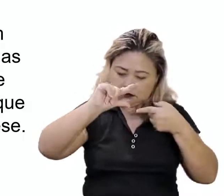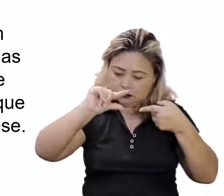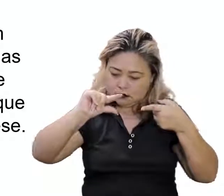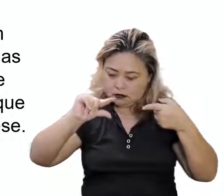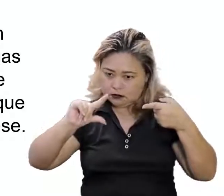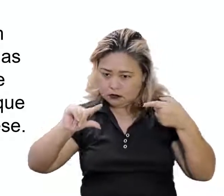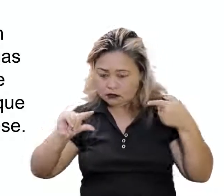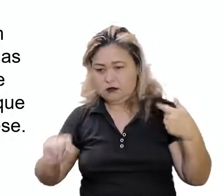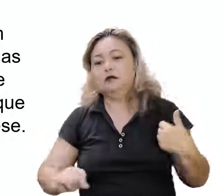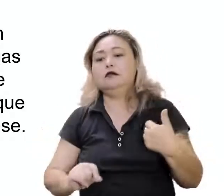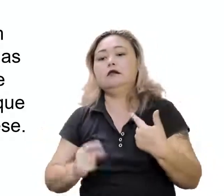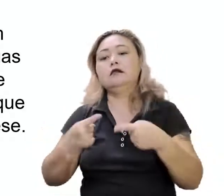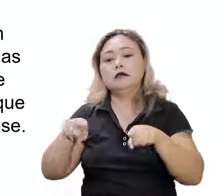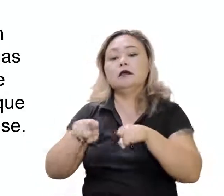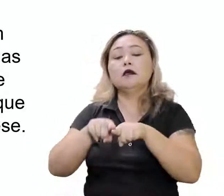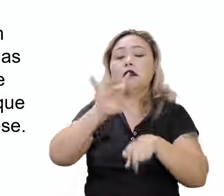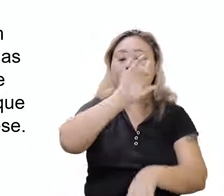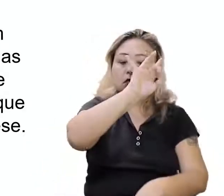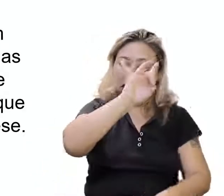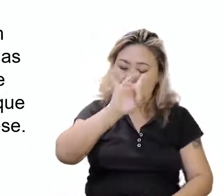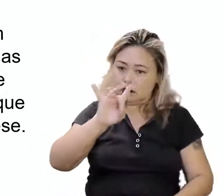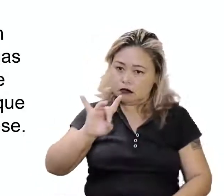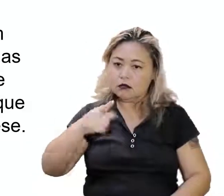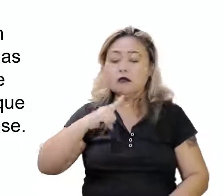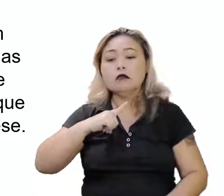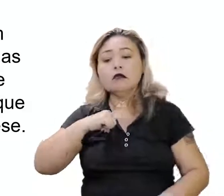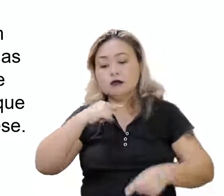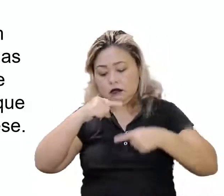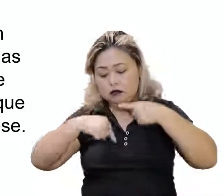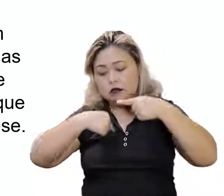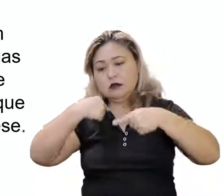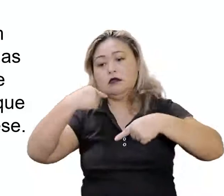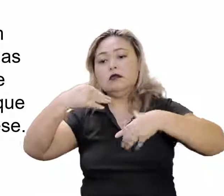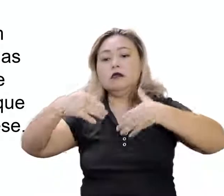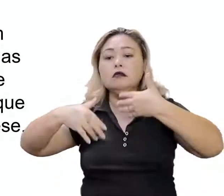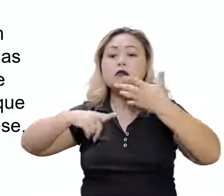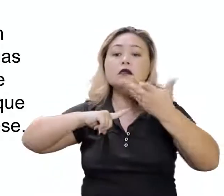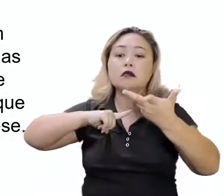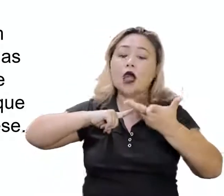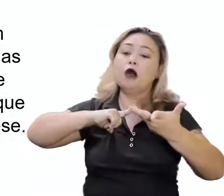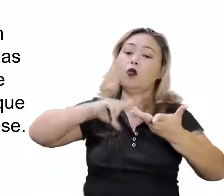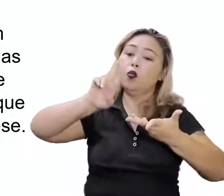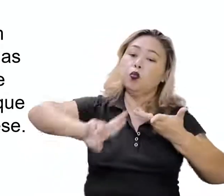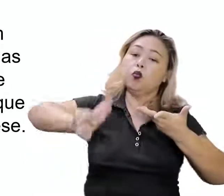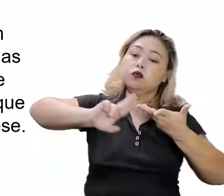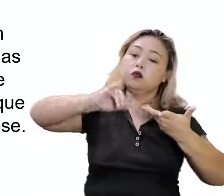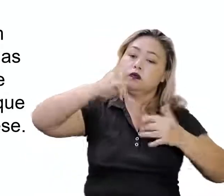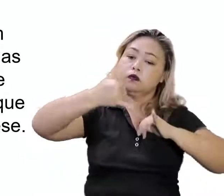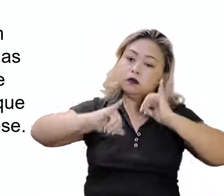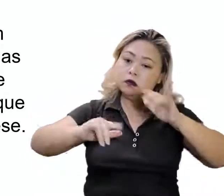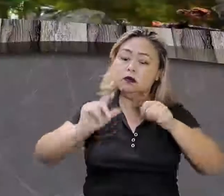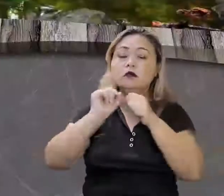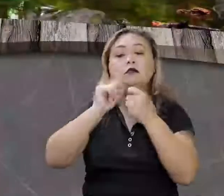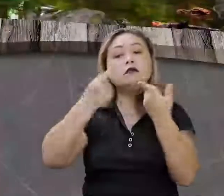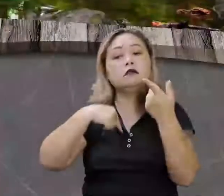diminuindo consequentemente, porque cada um deles vai estar se desenvolvendo, vai estar